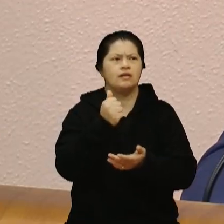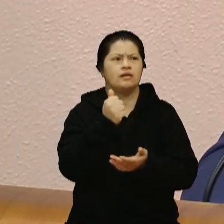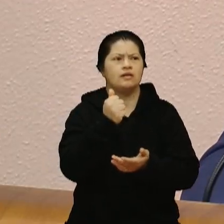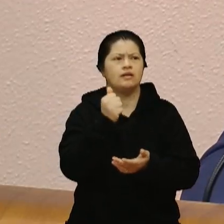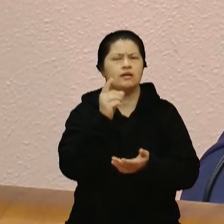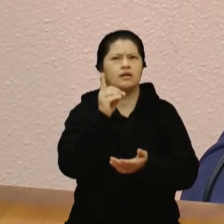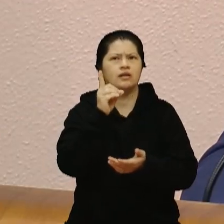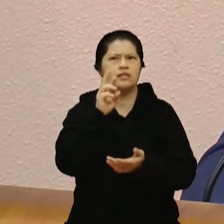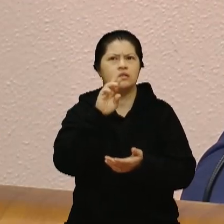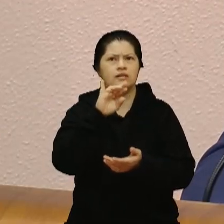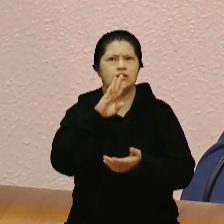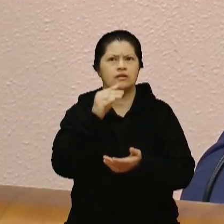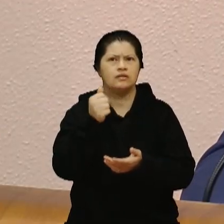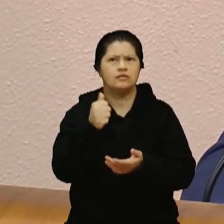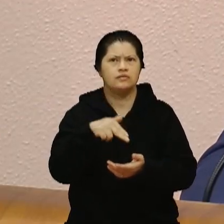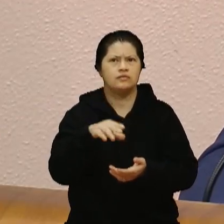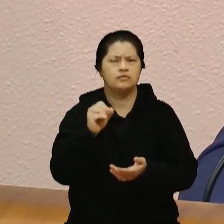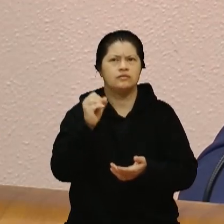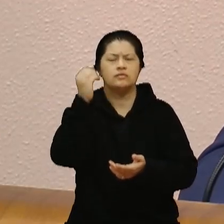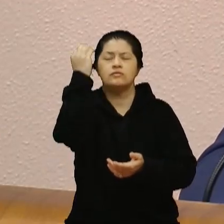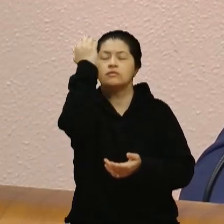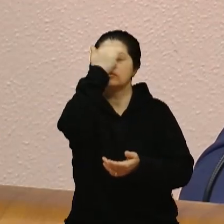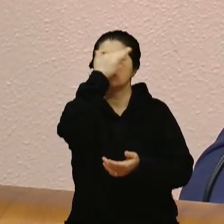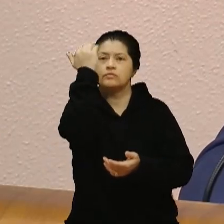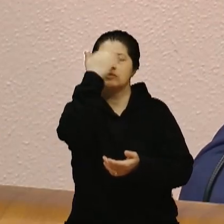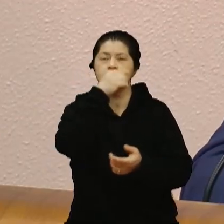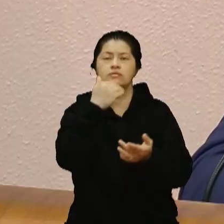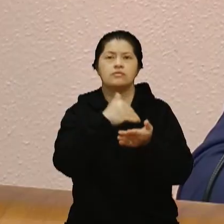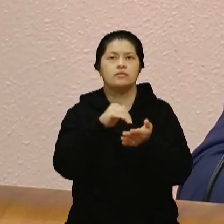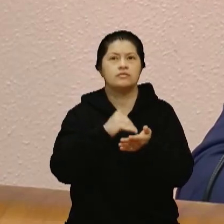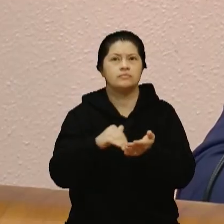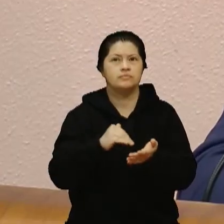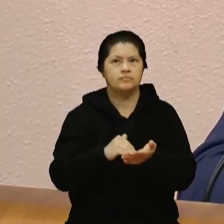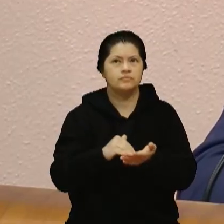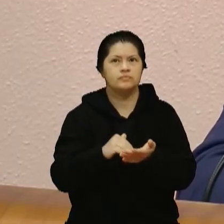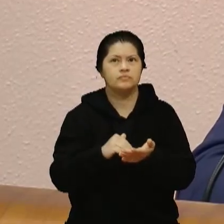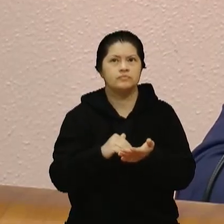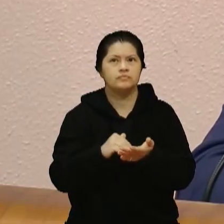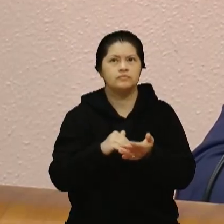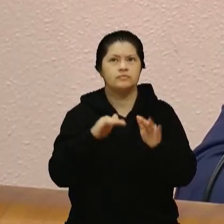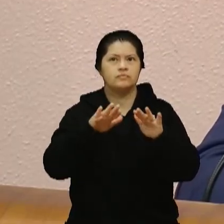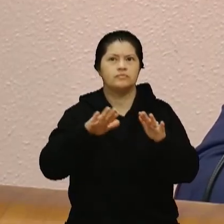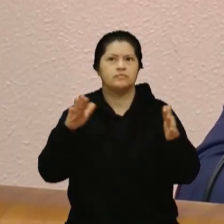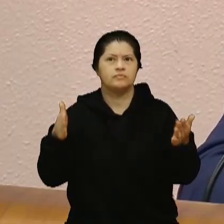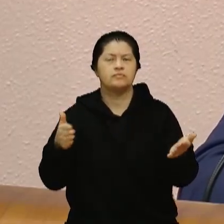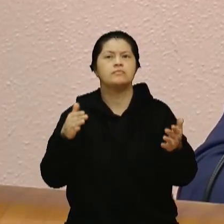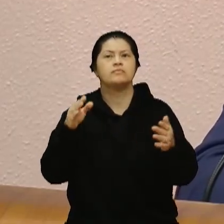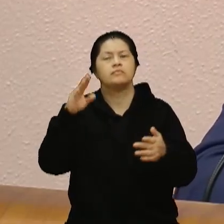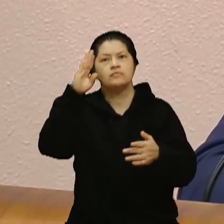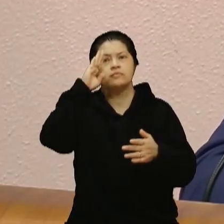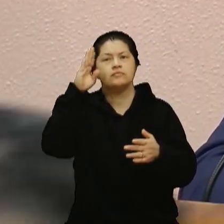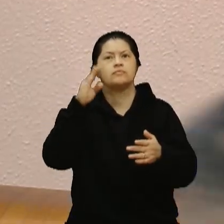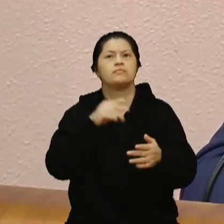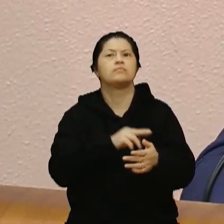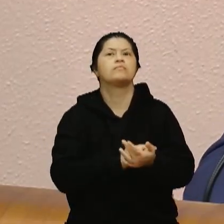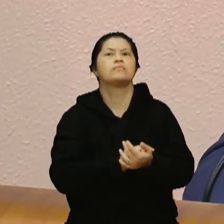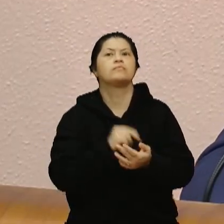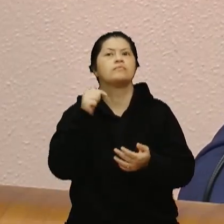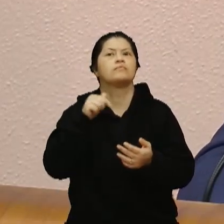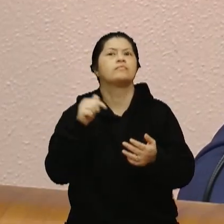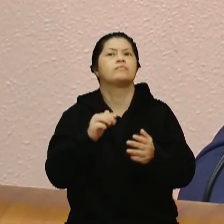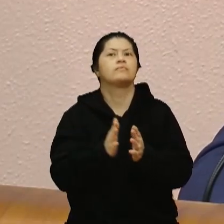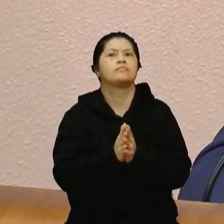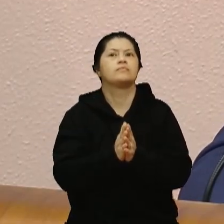ato representando o prefeito Adilode Domênico, e o secretário da mesa diretora para esta noite, o